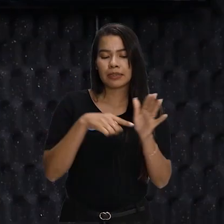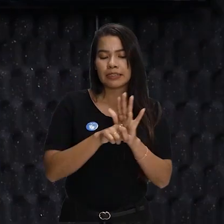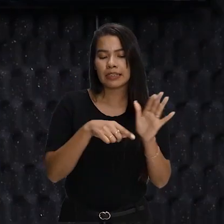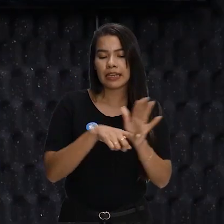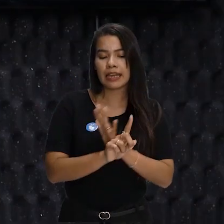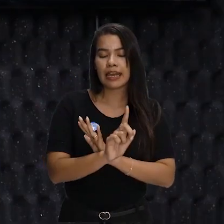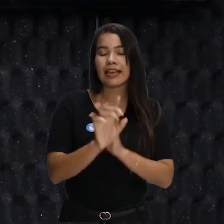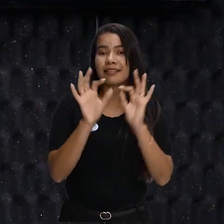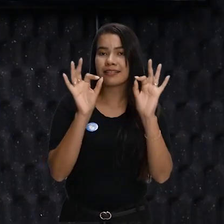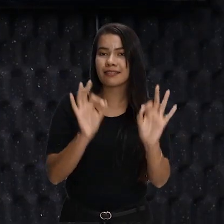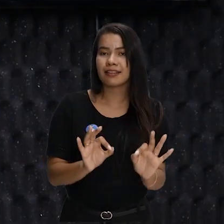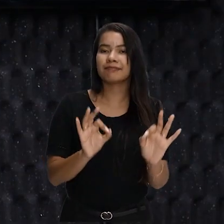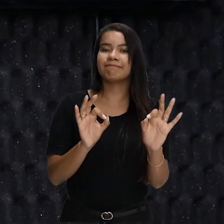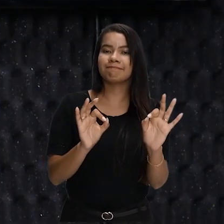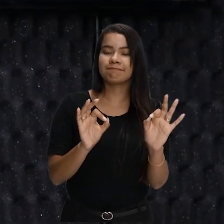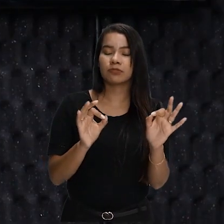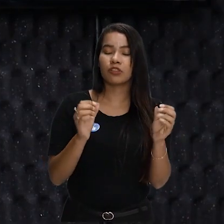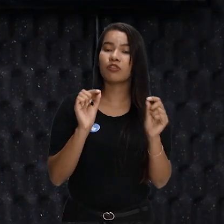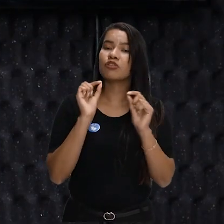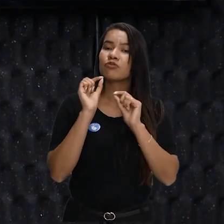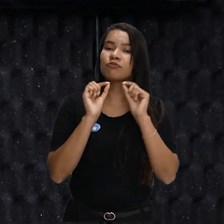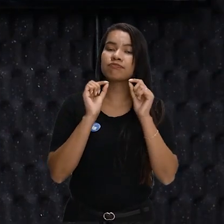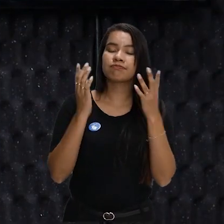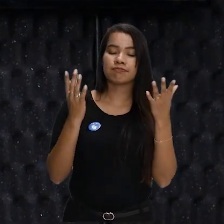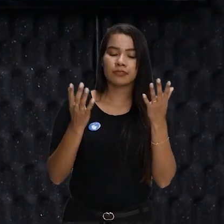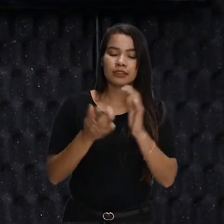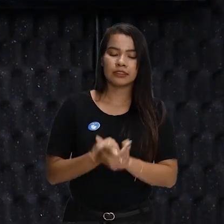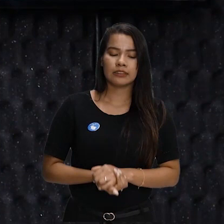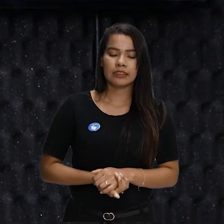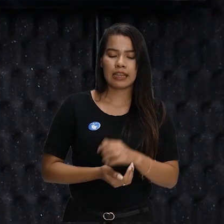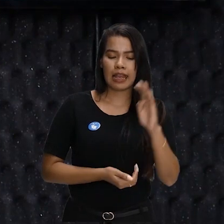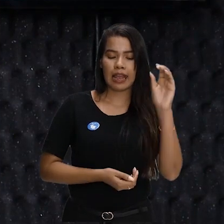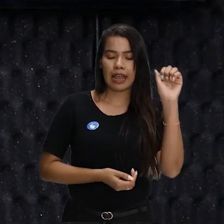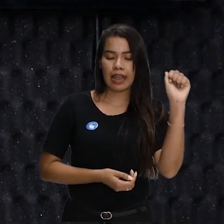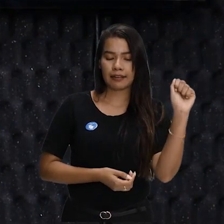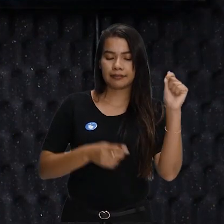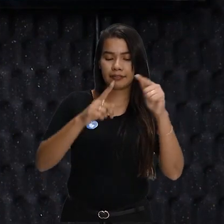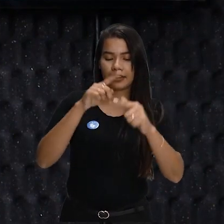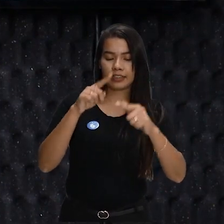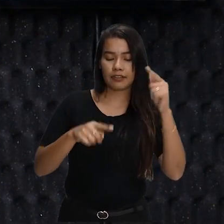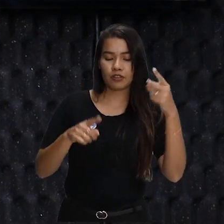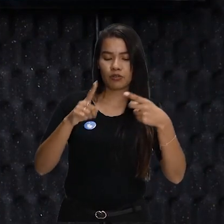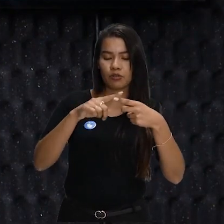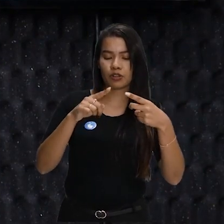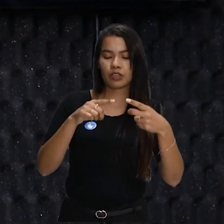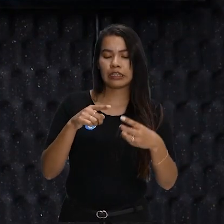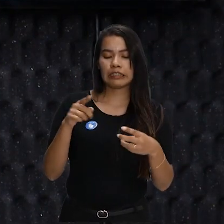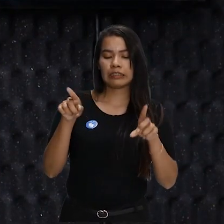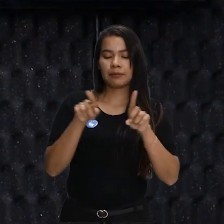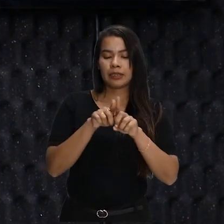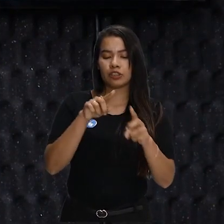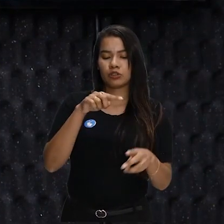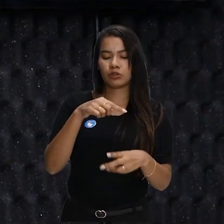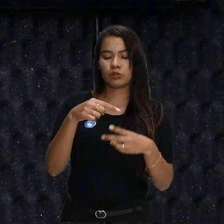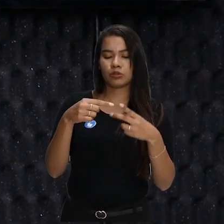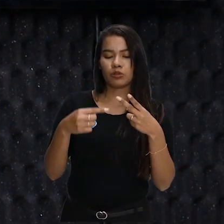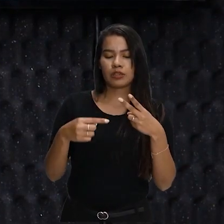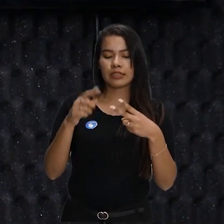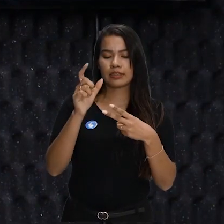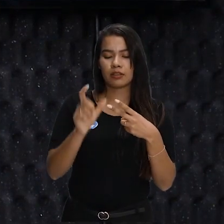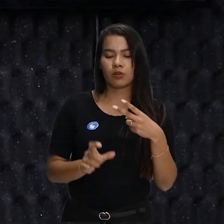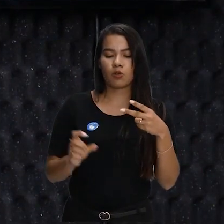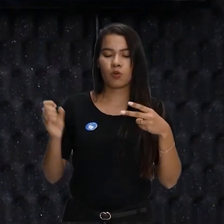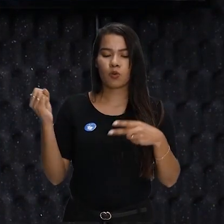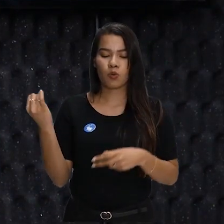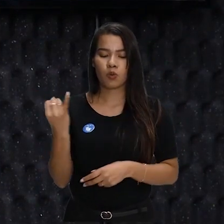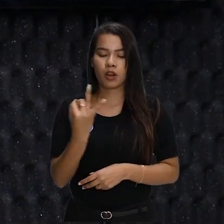não é quantitativo, é qualitativo. B, as variáveis 3 e 4 são qualitativas. A 3